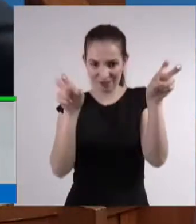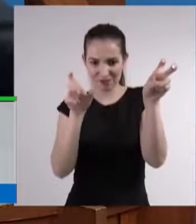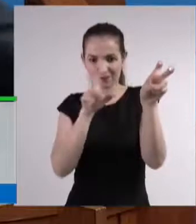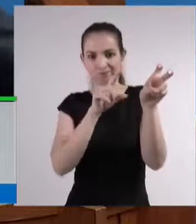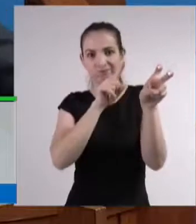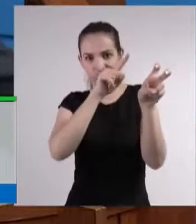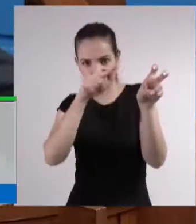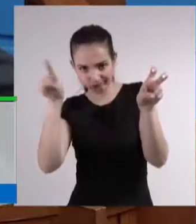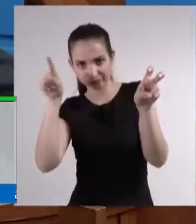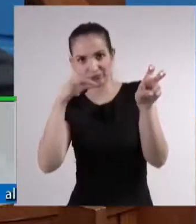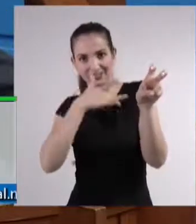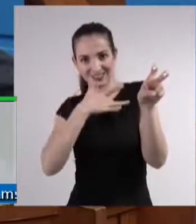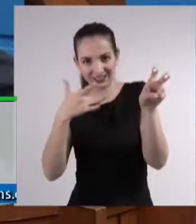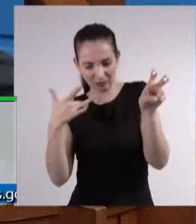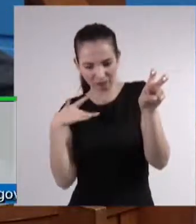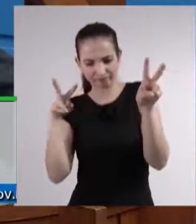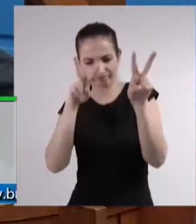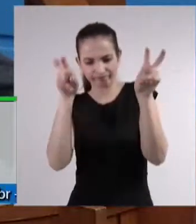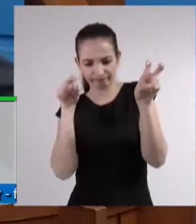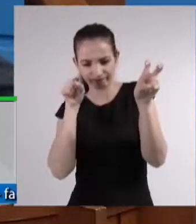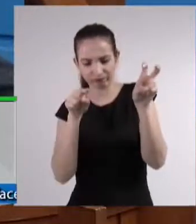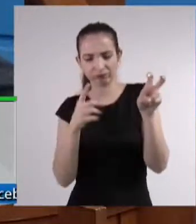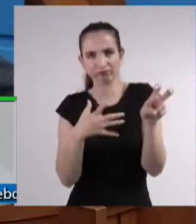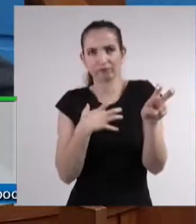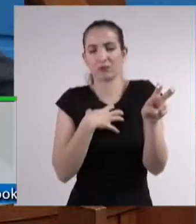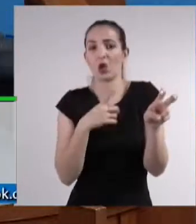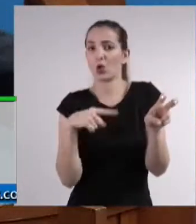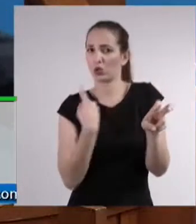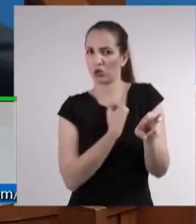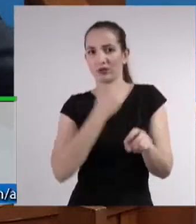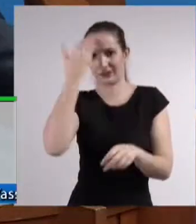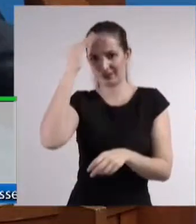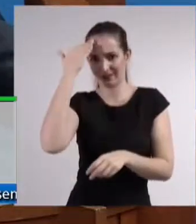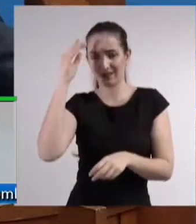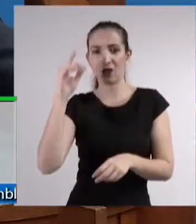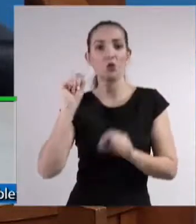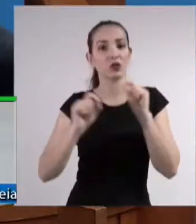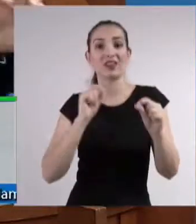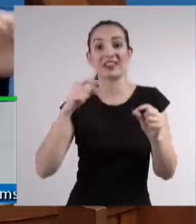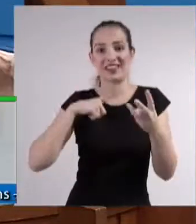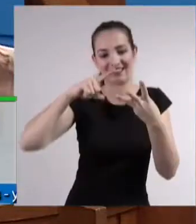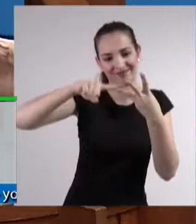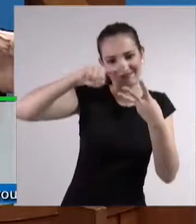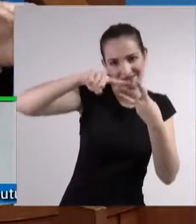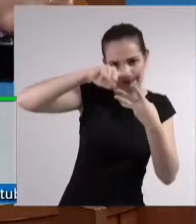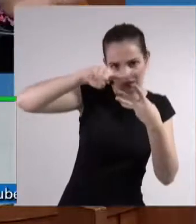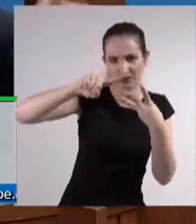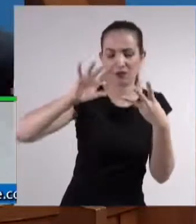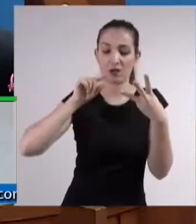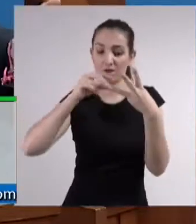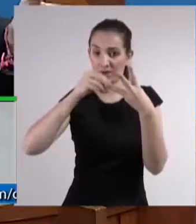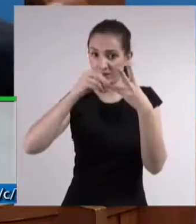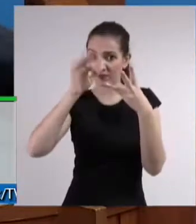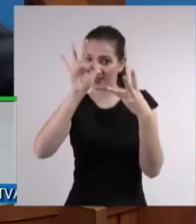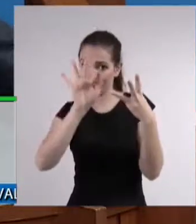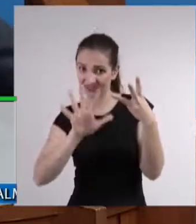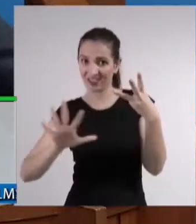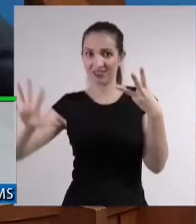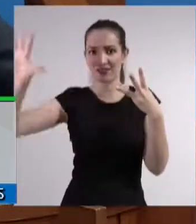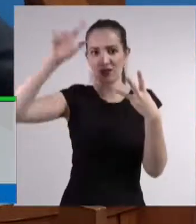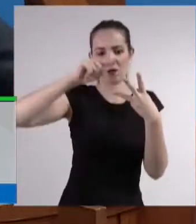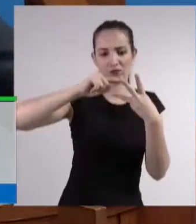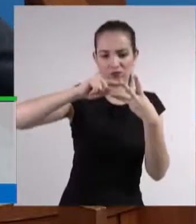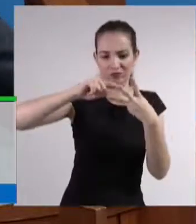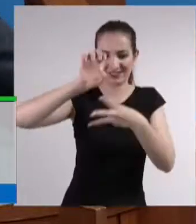nós temos que entender que existem três entes: o federal, o estadual e